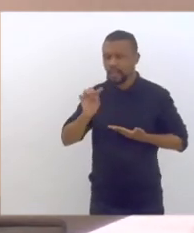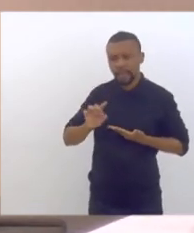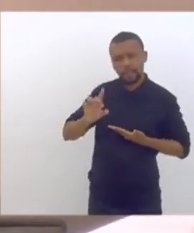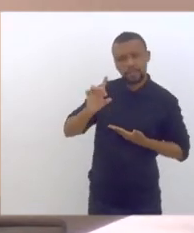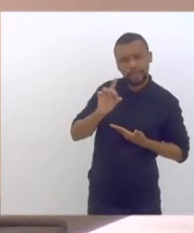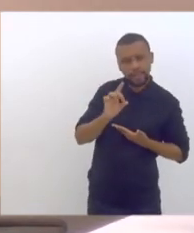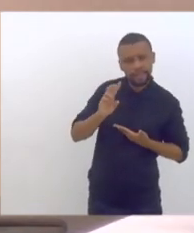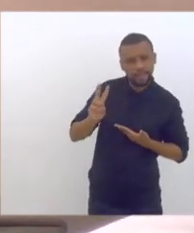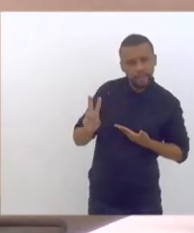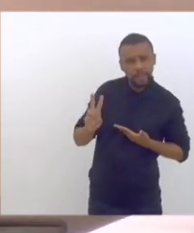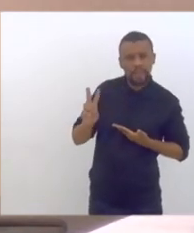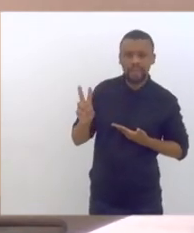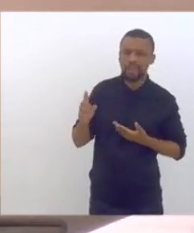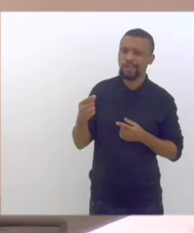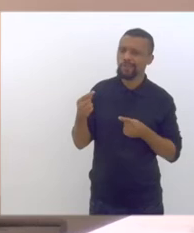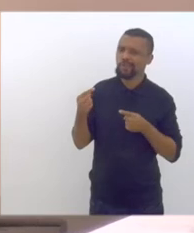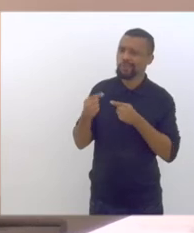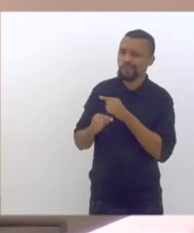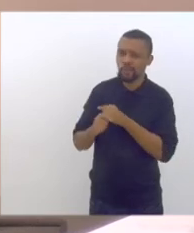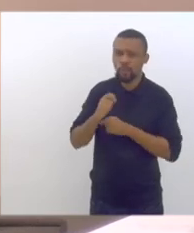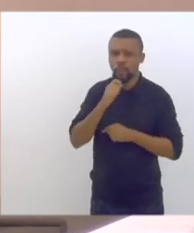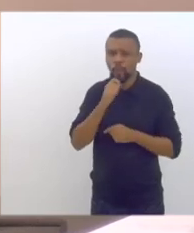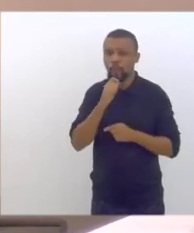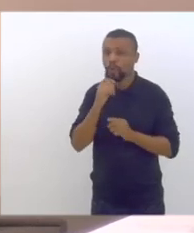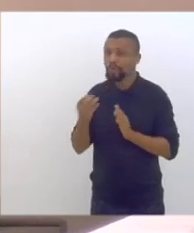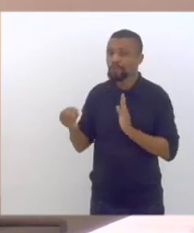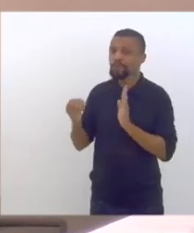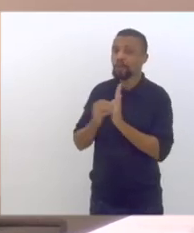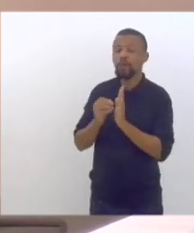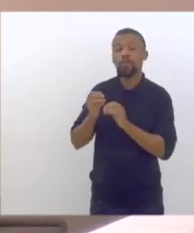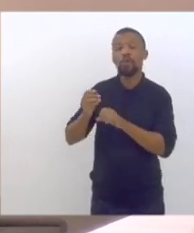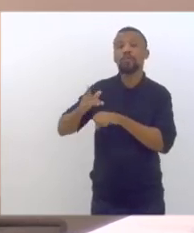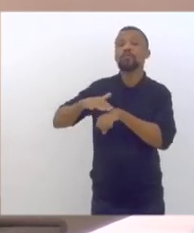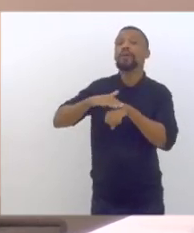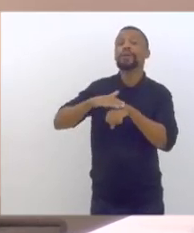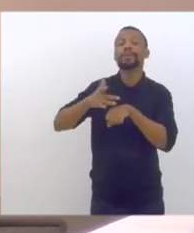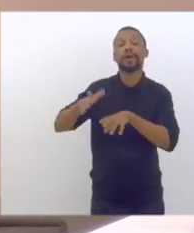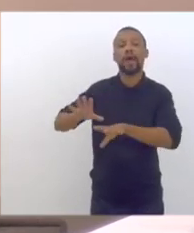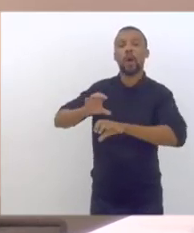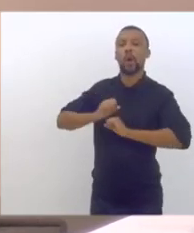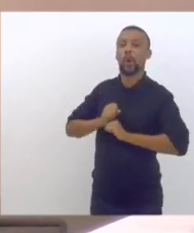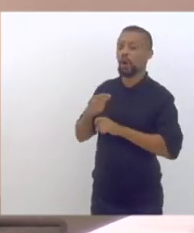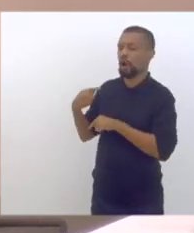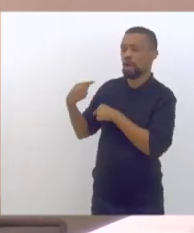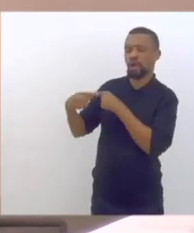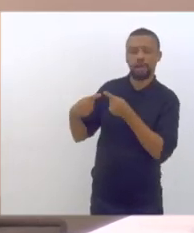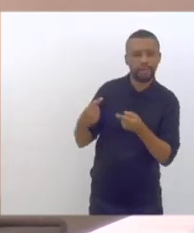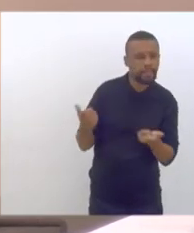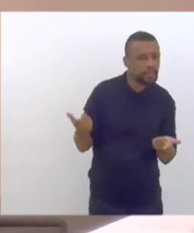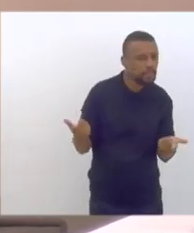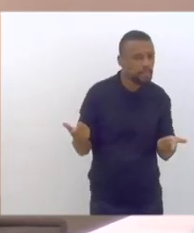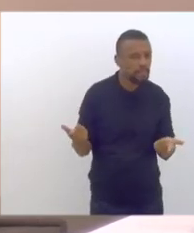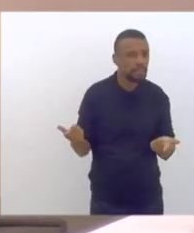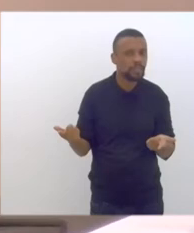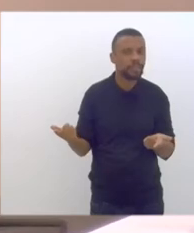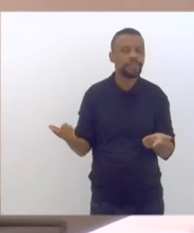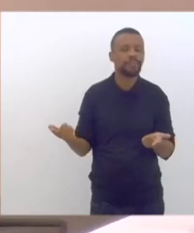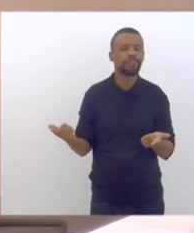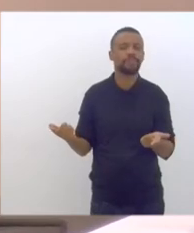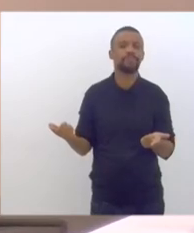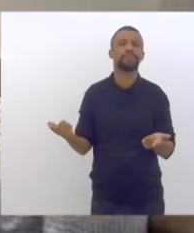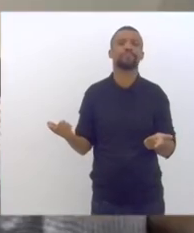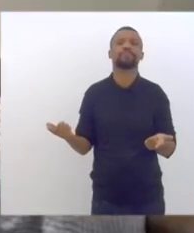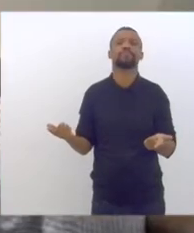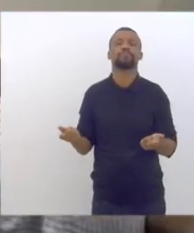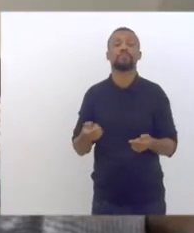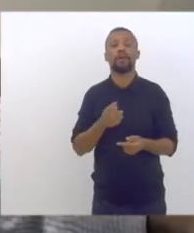visuais não estão inclusos como doença crônica me pergunto e qualquer maneira o